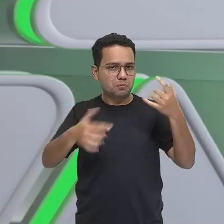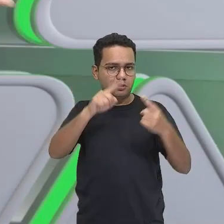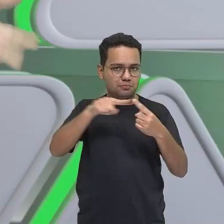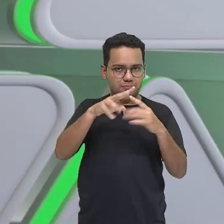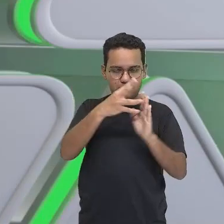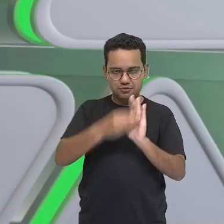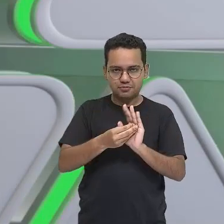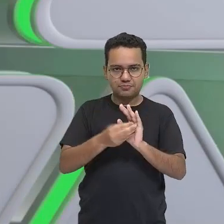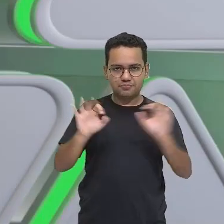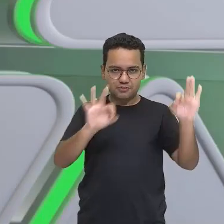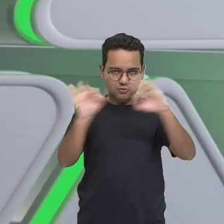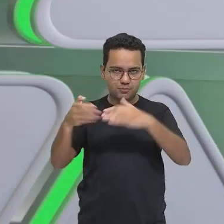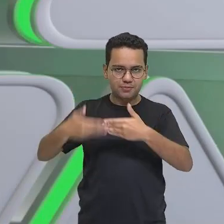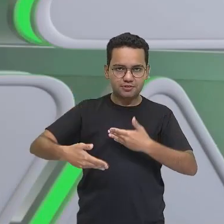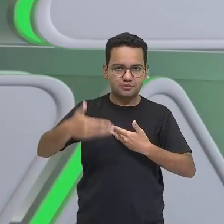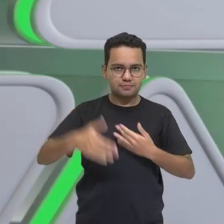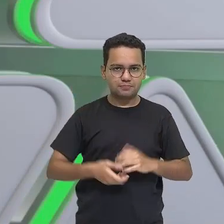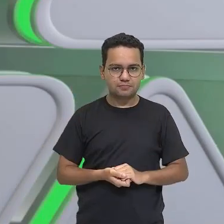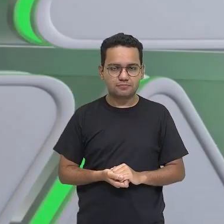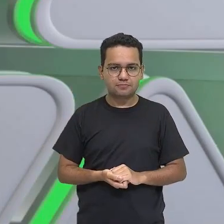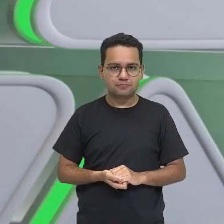apresentados, vamos à aula.